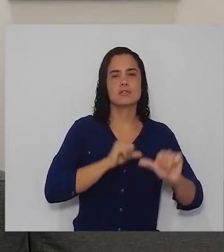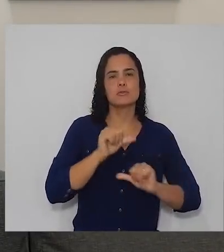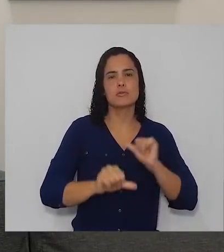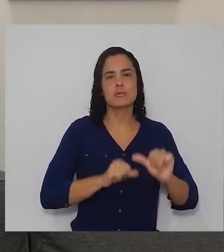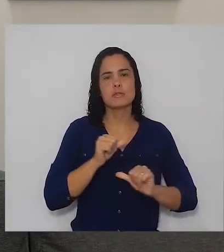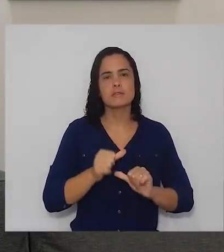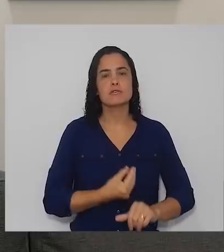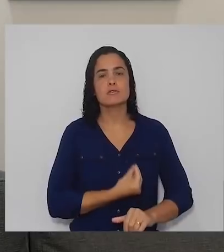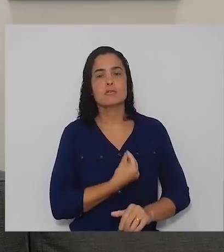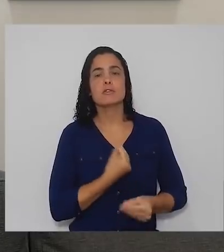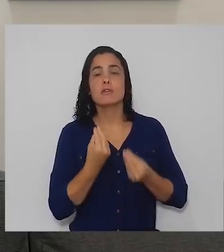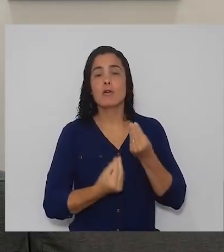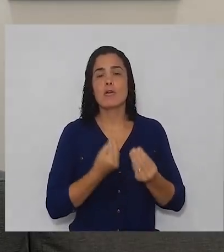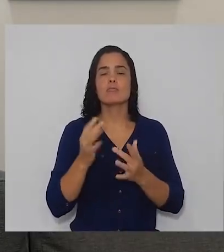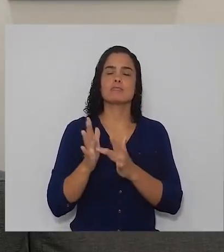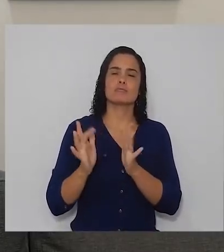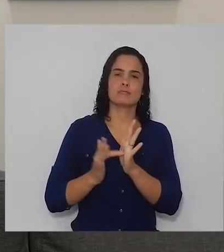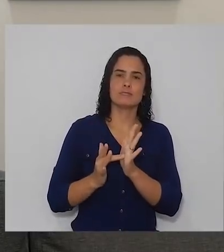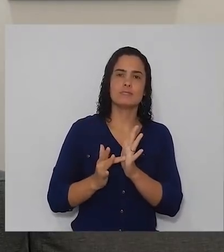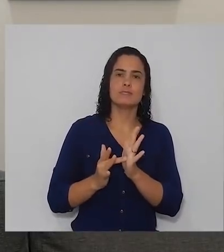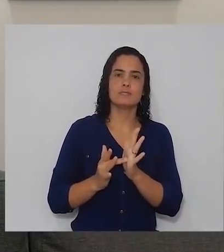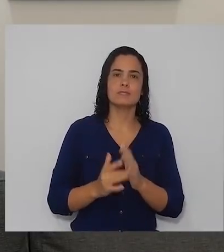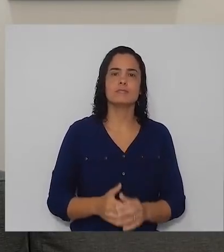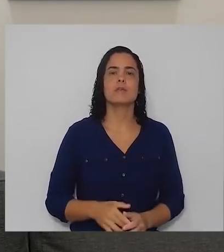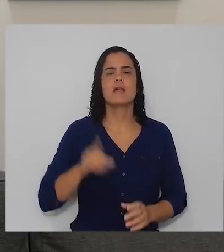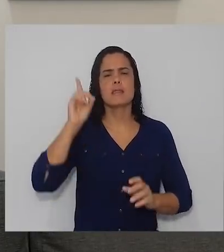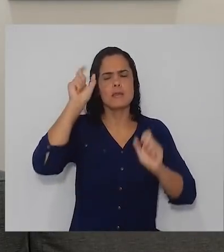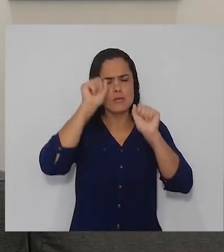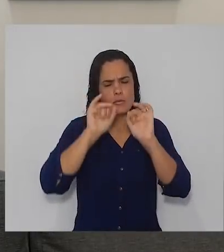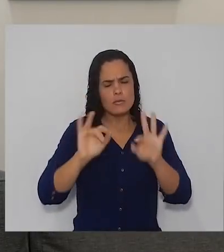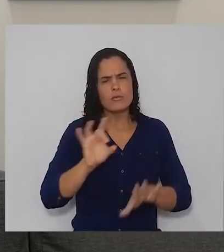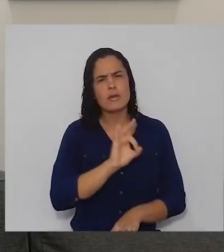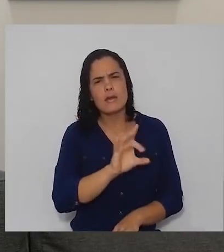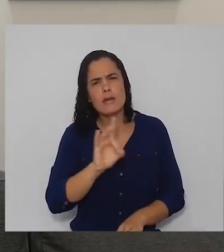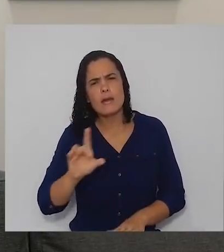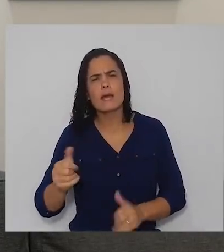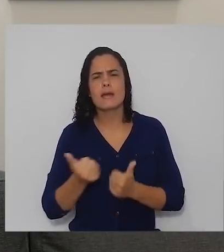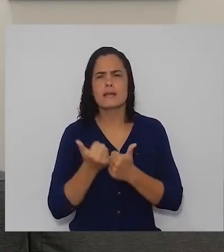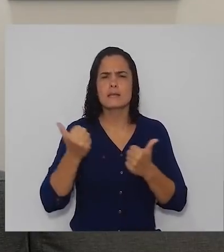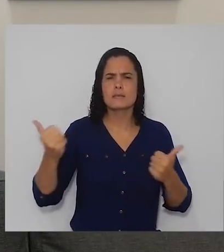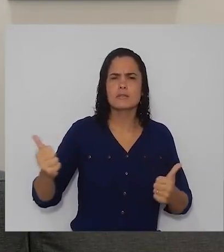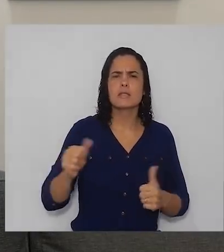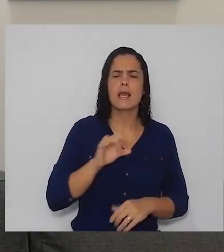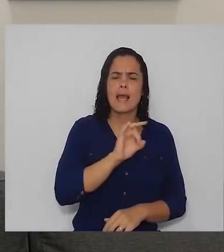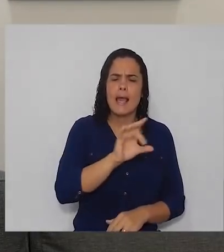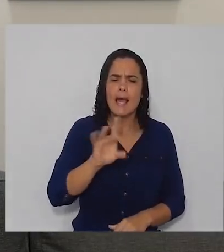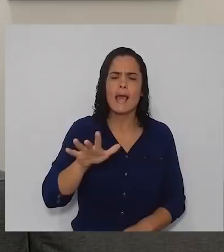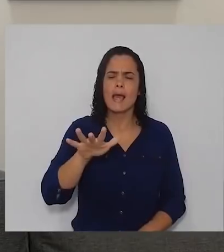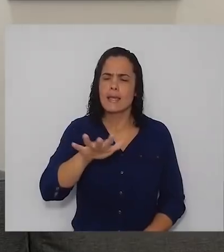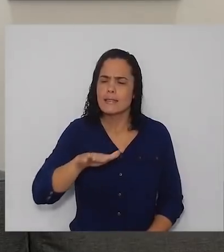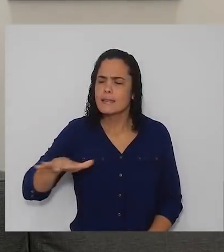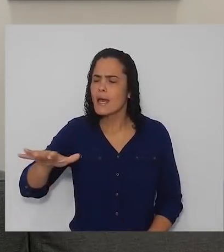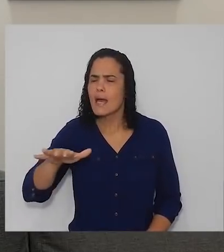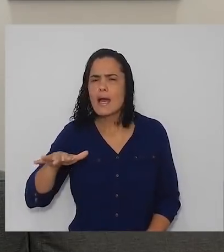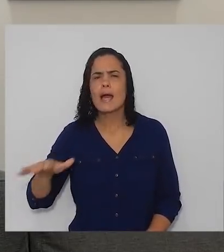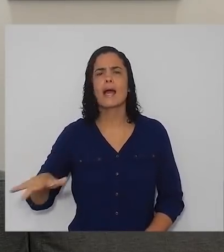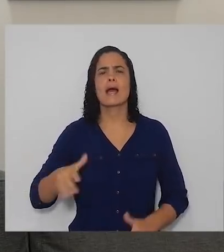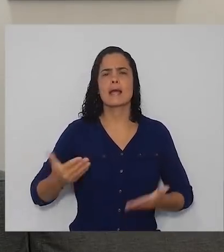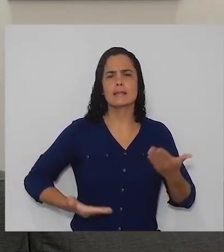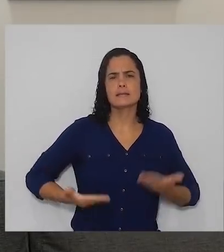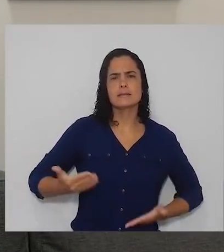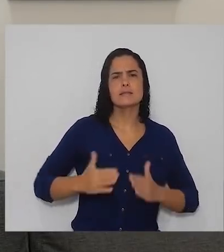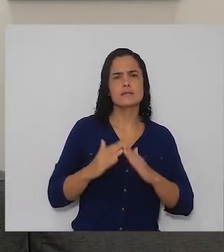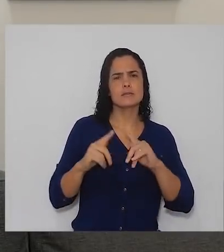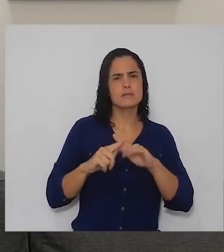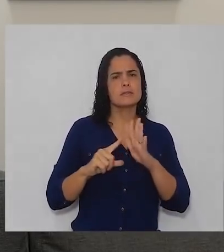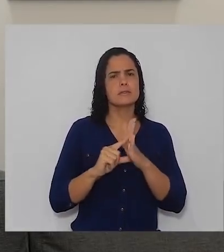Jesus Cristo. Deus abençoe cada ministério que está atuando, cada área de serviço da igreja, fazendo